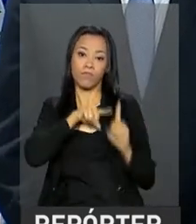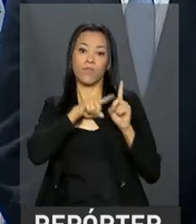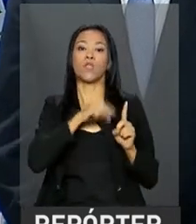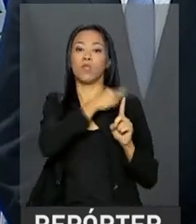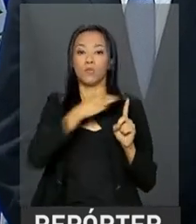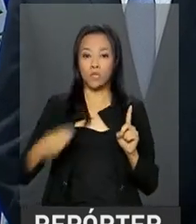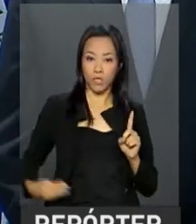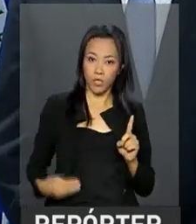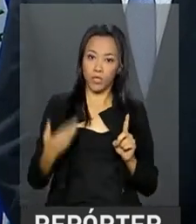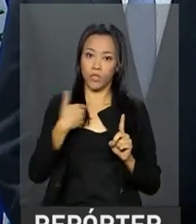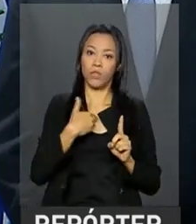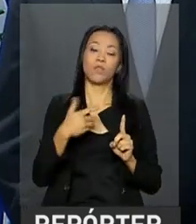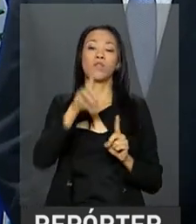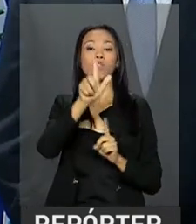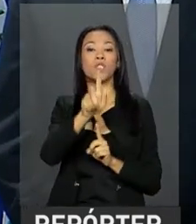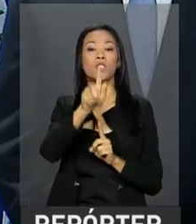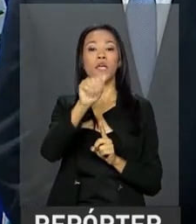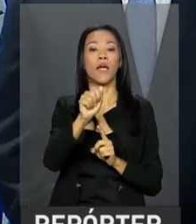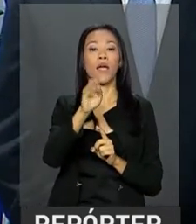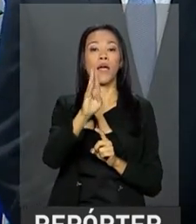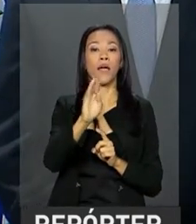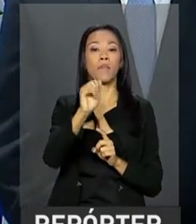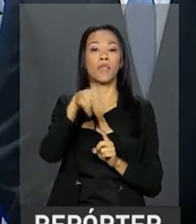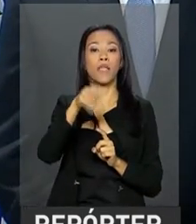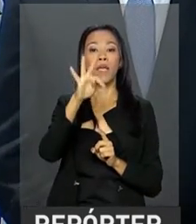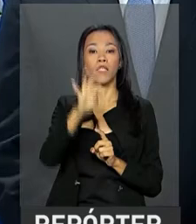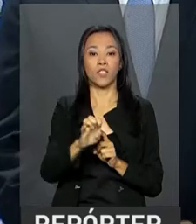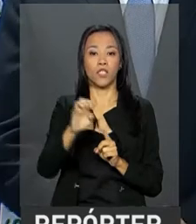Institucional, de comunicar aos senhores o seguinte.